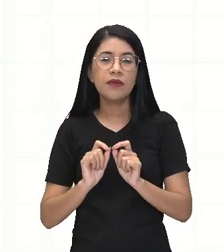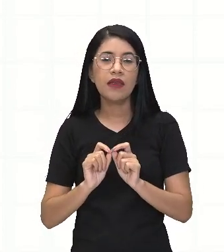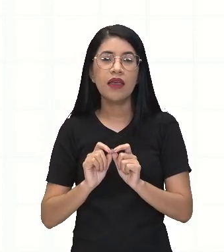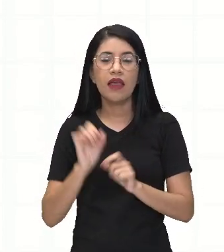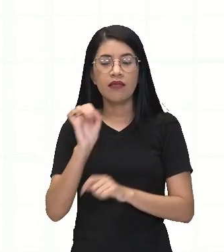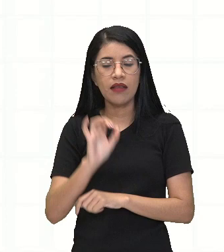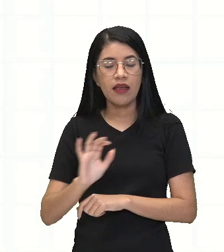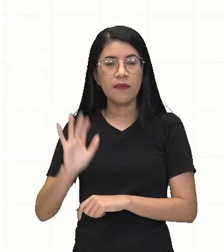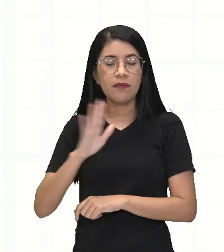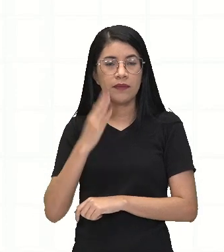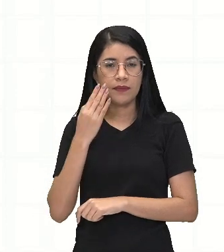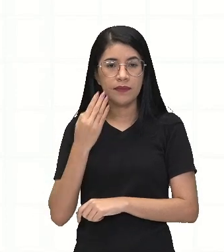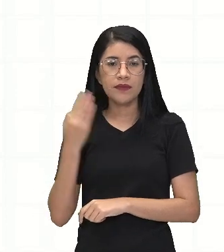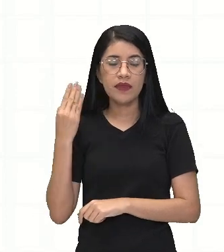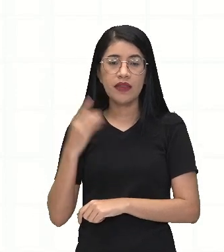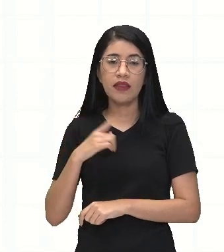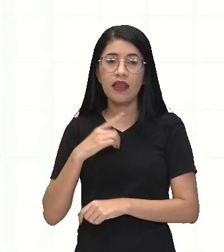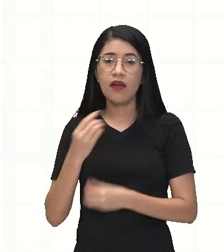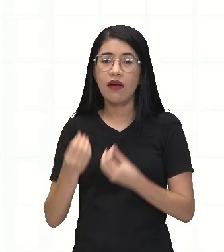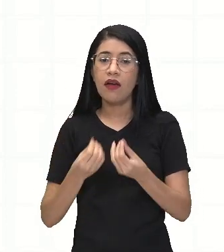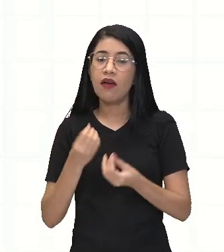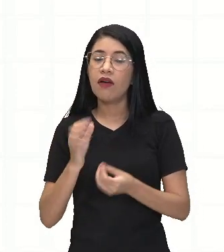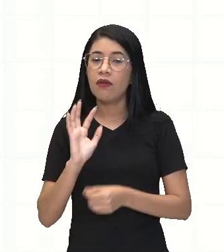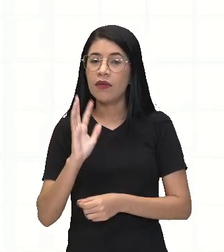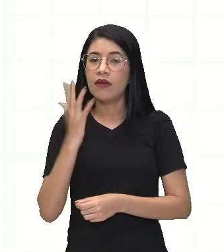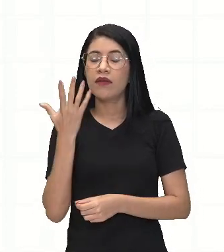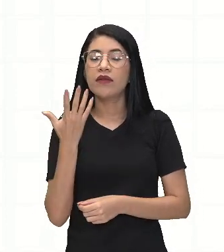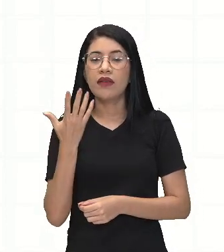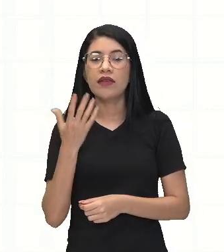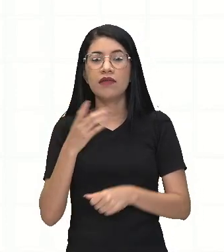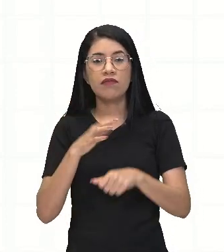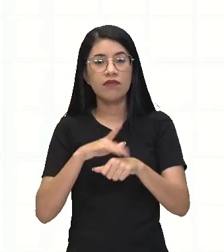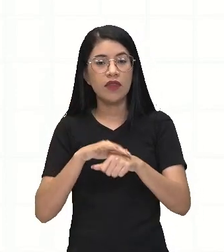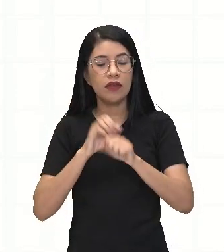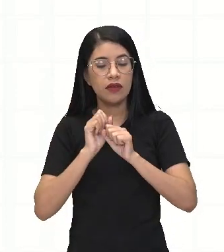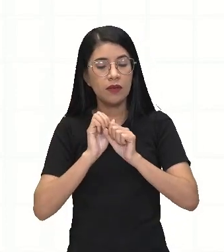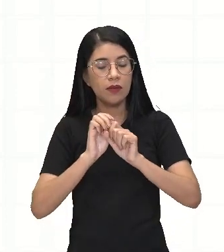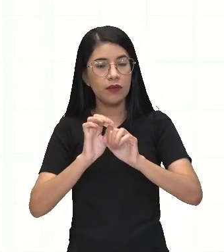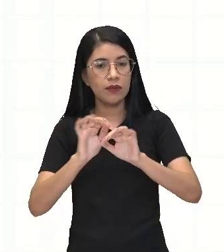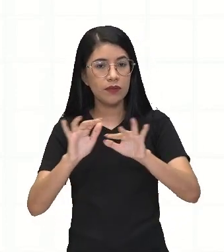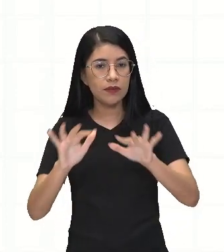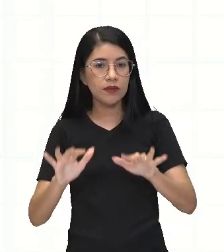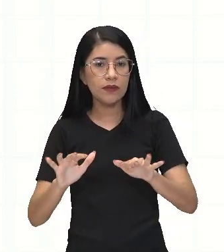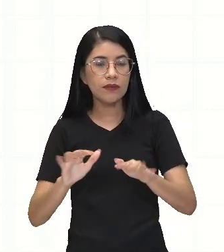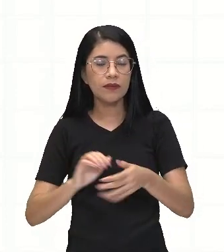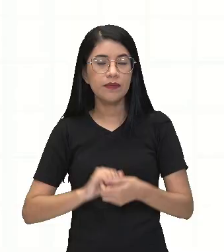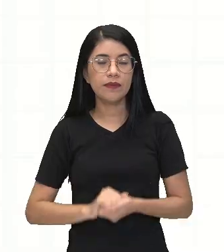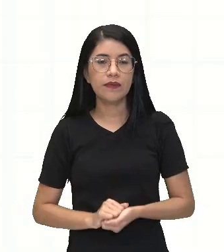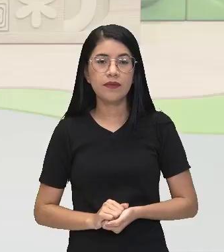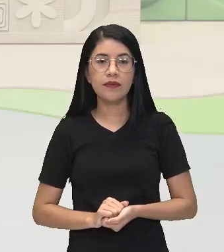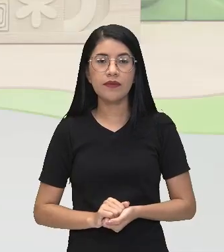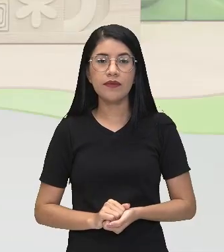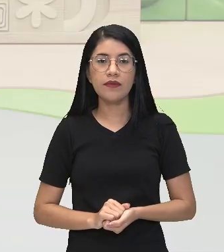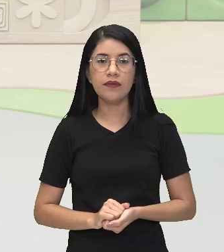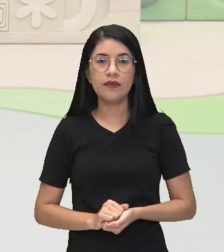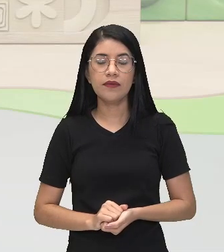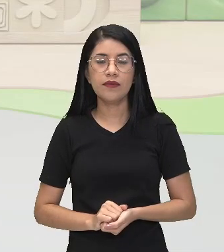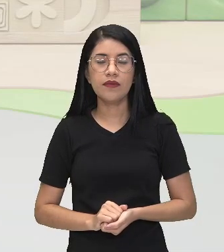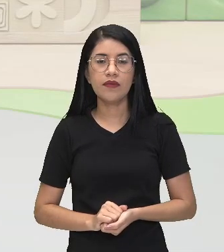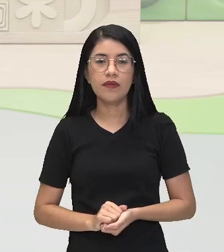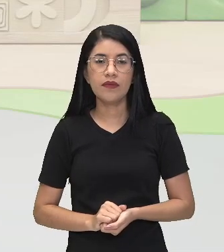ilustrações, né, de como que pode ocorrer a distribuição dessas doenças, né, para